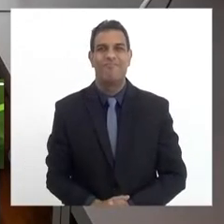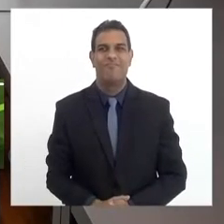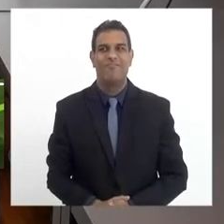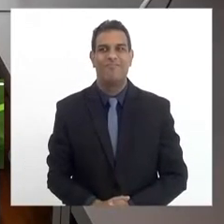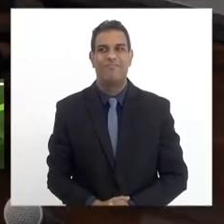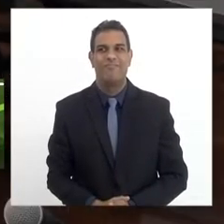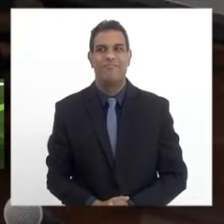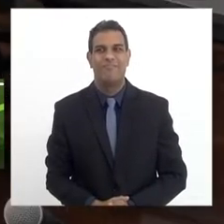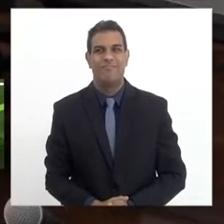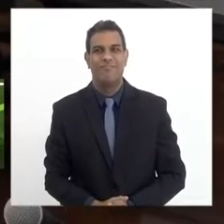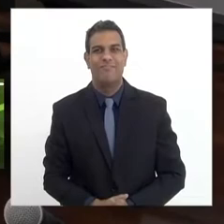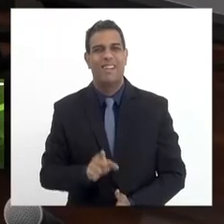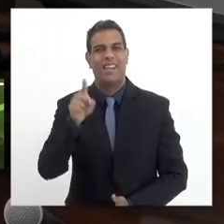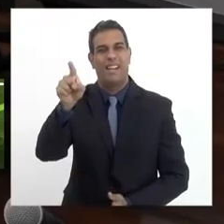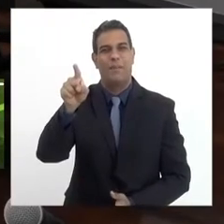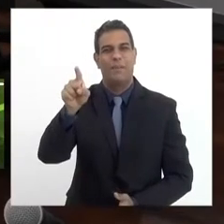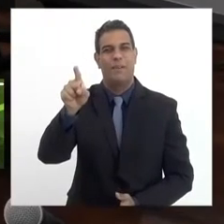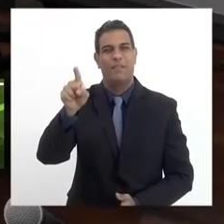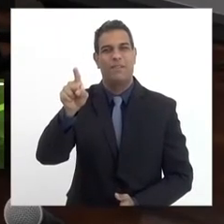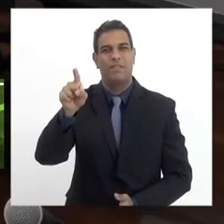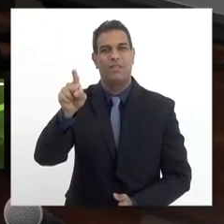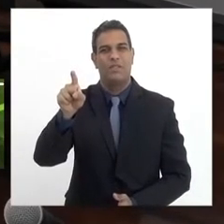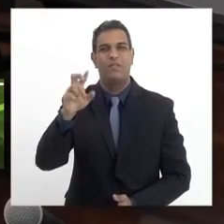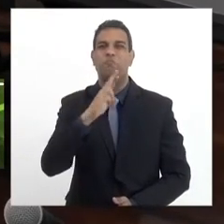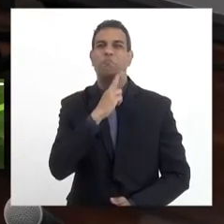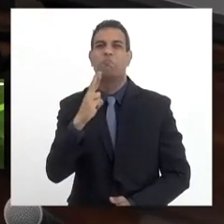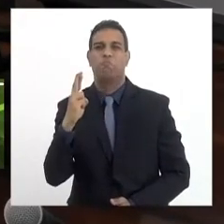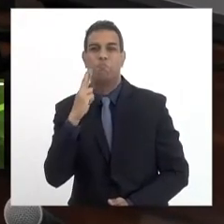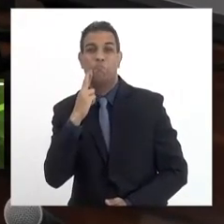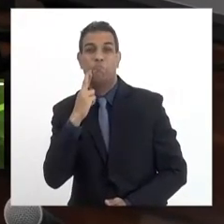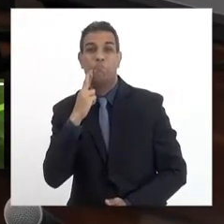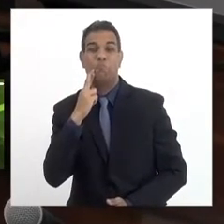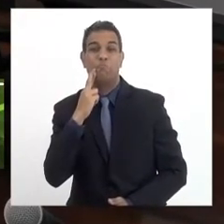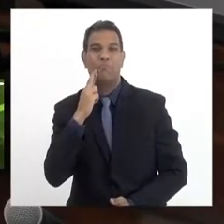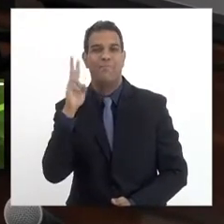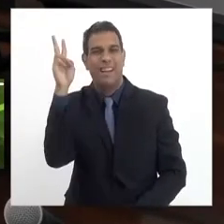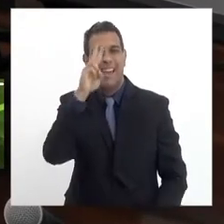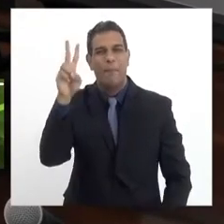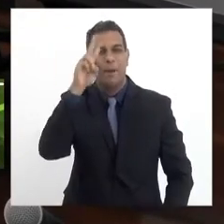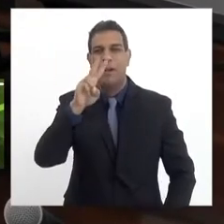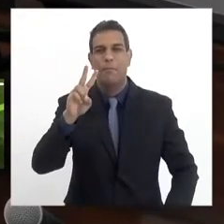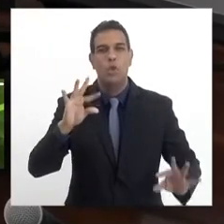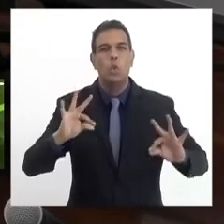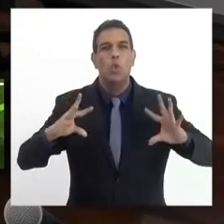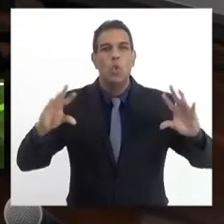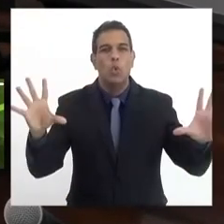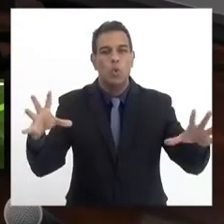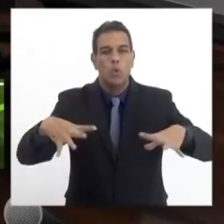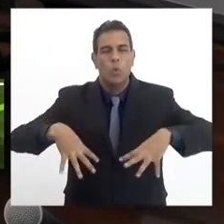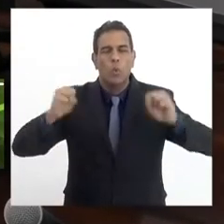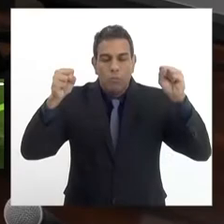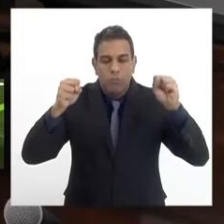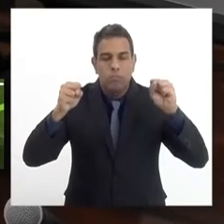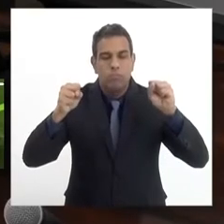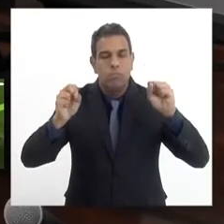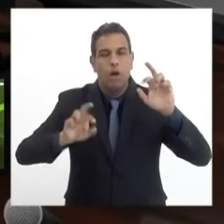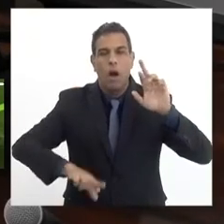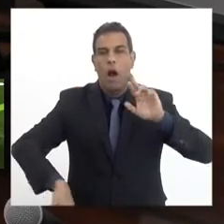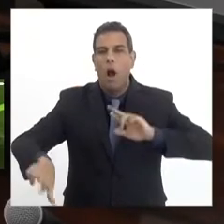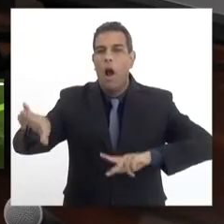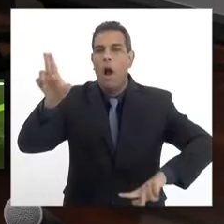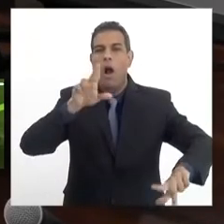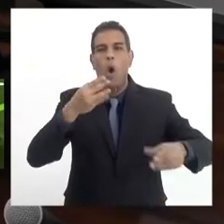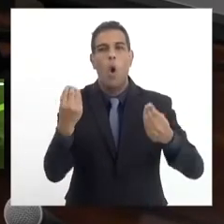a um jantar em Niterói, um jantar às cegas, num brilho absoluto. E a gente percebe a dificuldade que